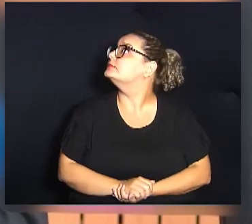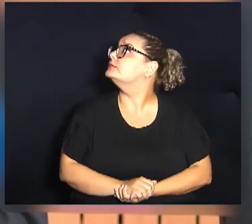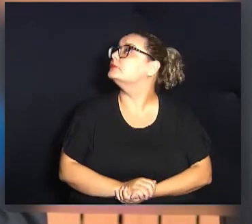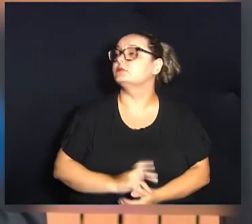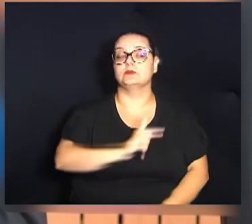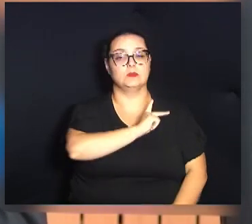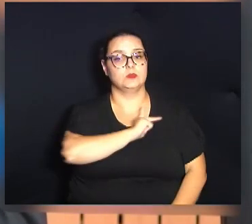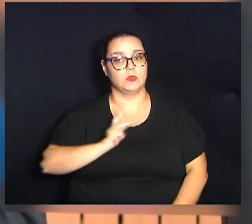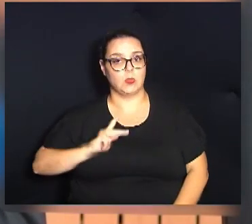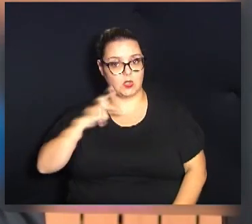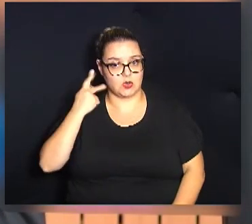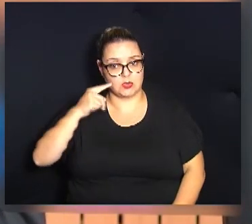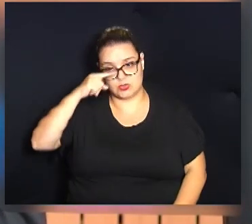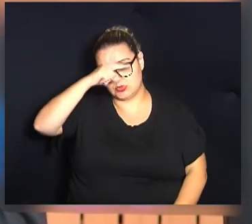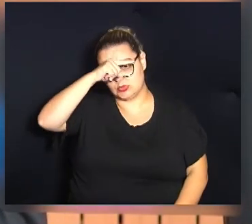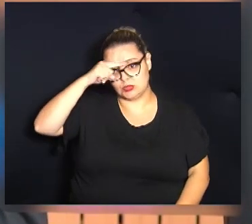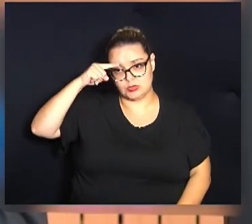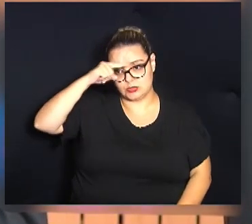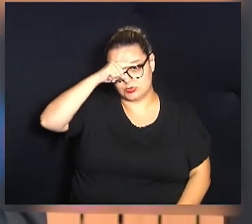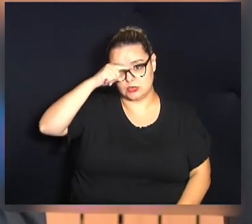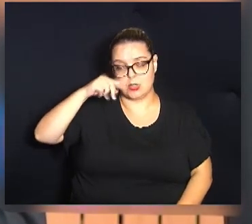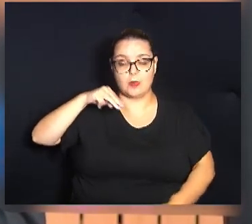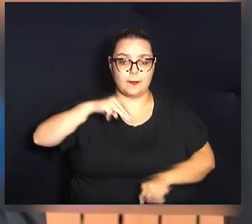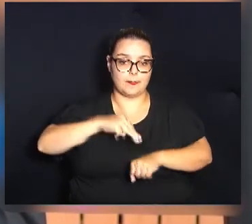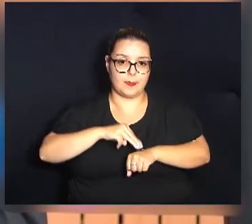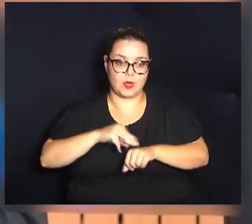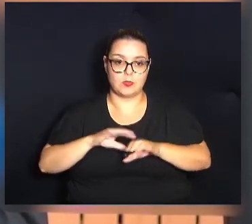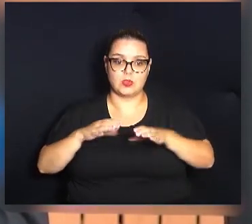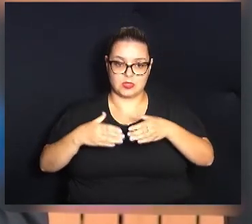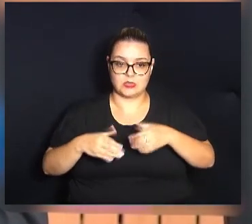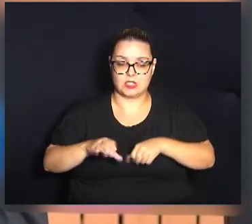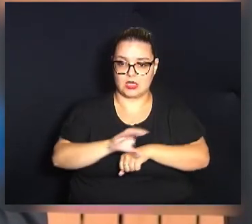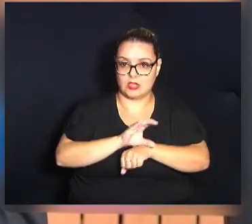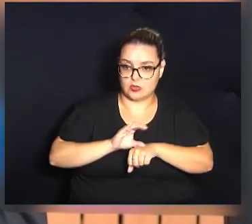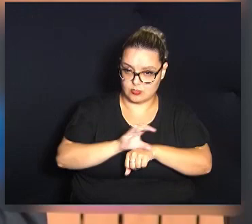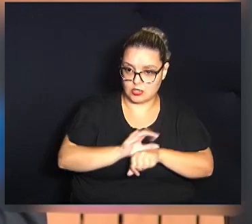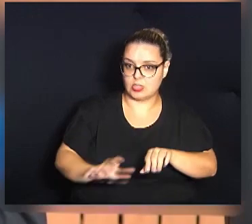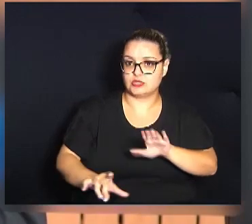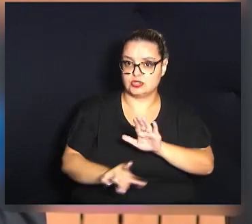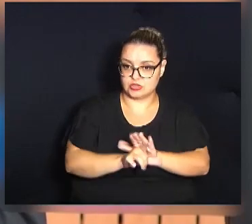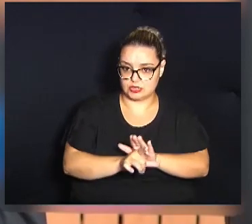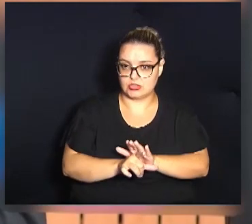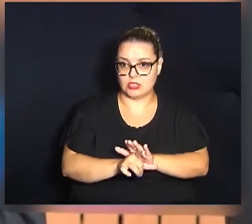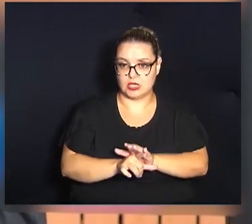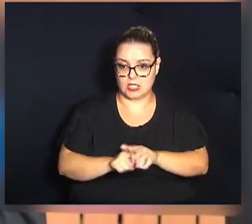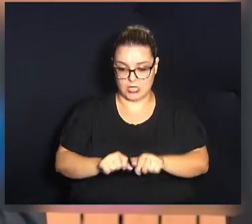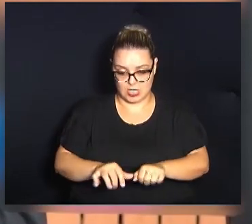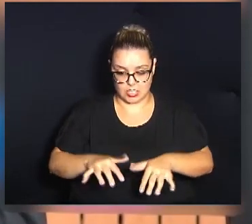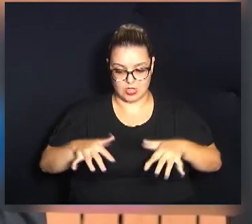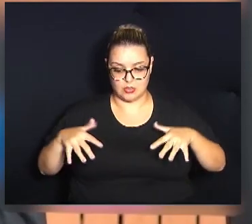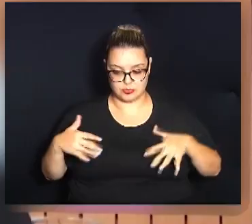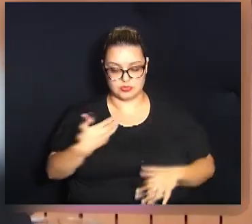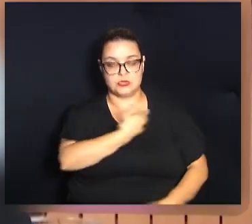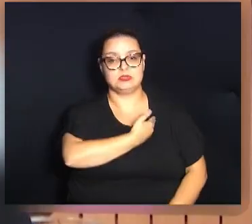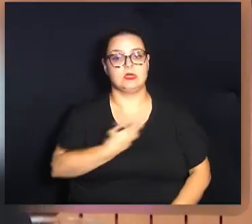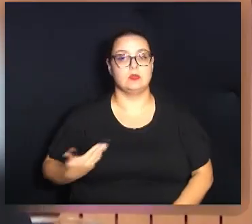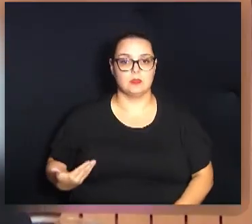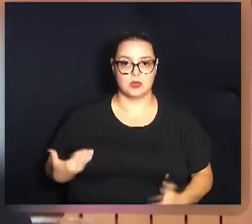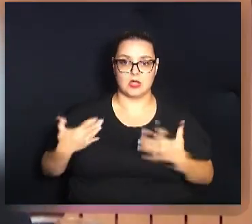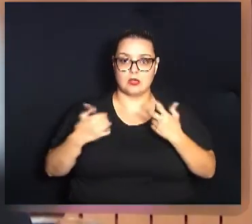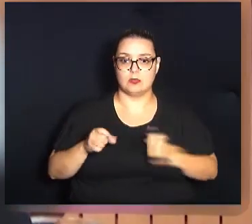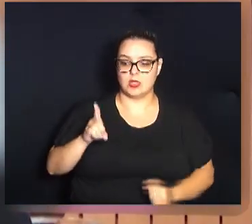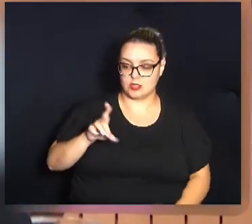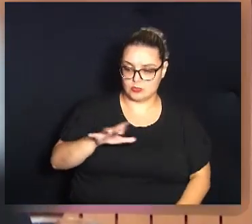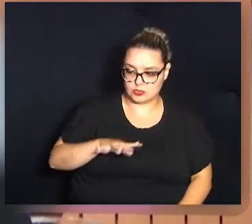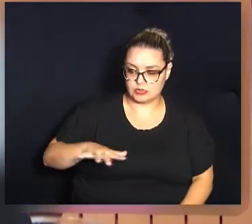Presidida pelo vereador Felipe Marquesi, membro da Comissão de Constituição e Legalidade, a audiência pública recebeu o diretor de